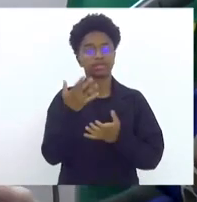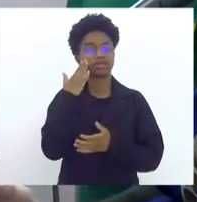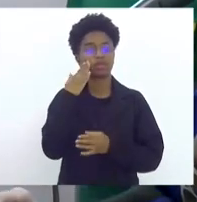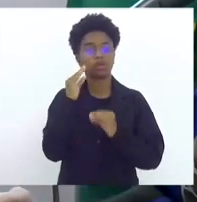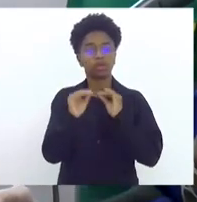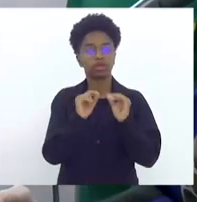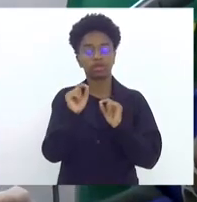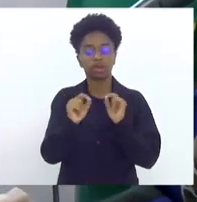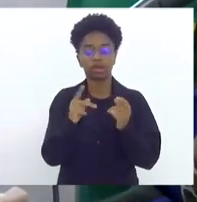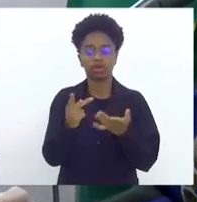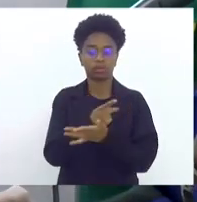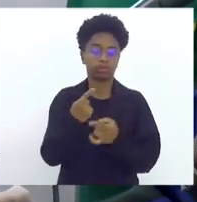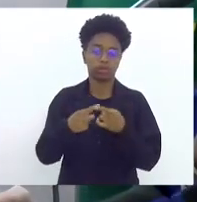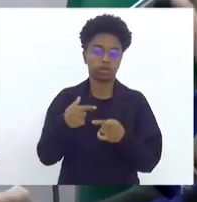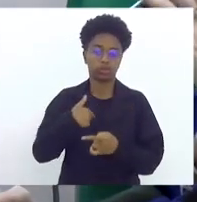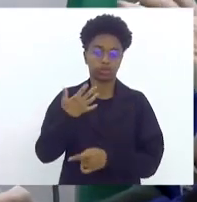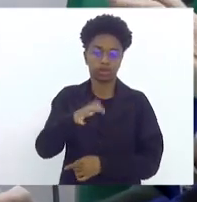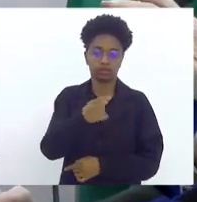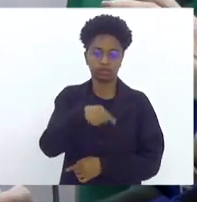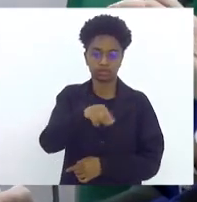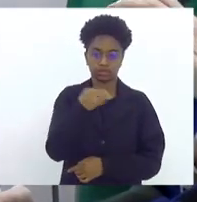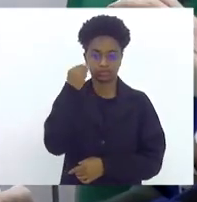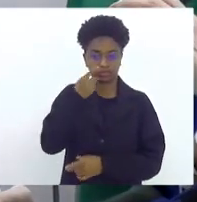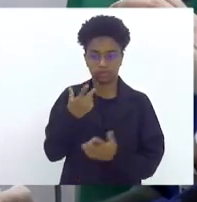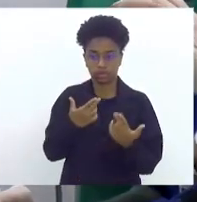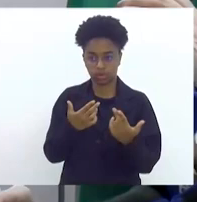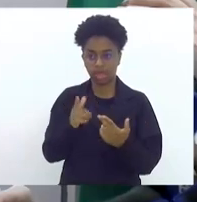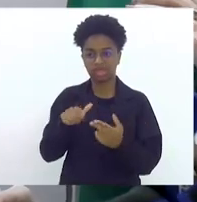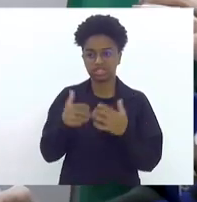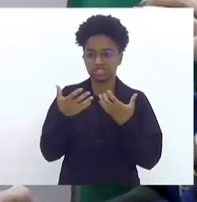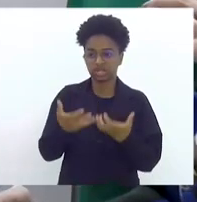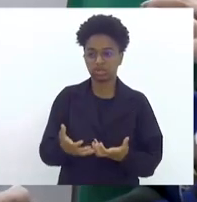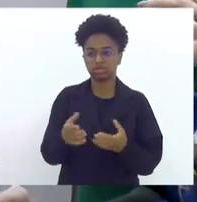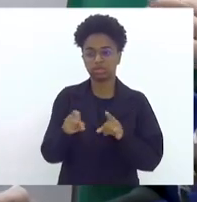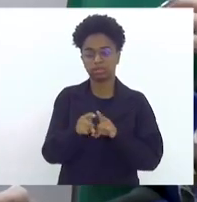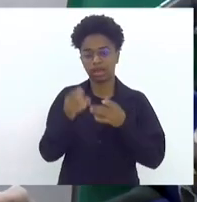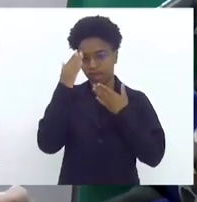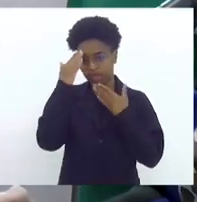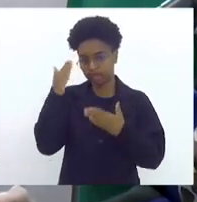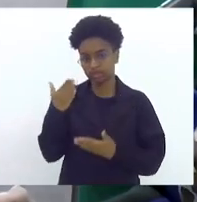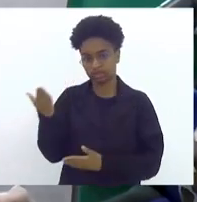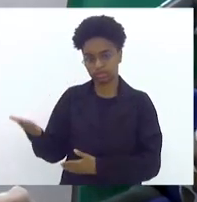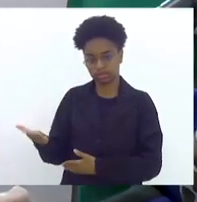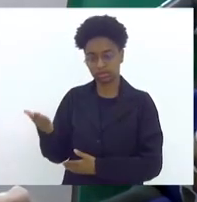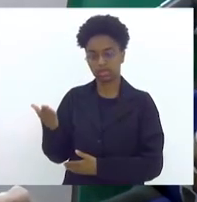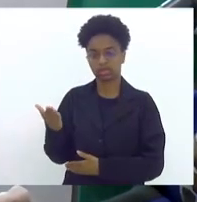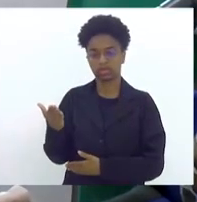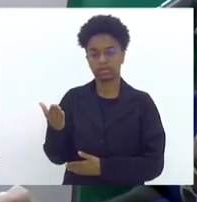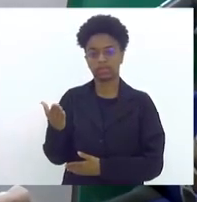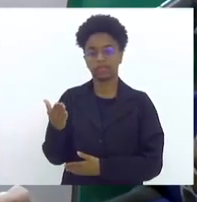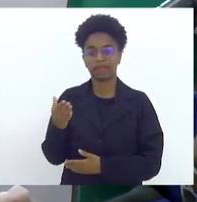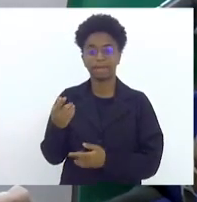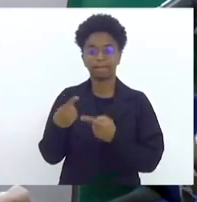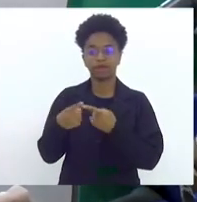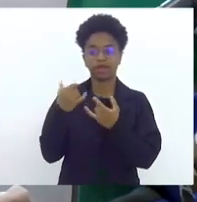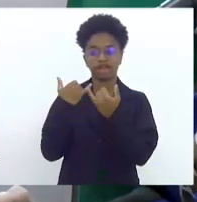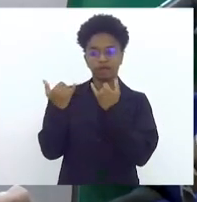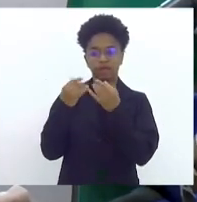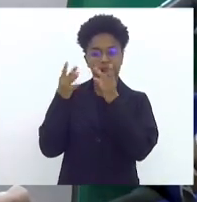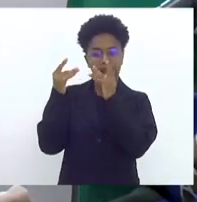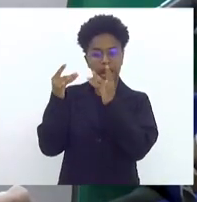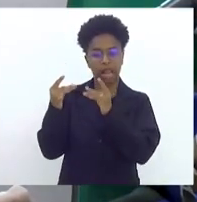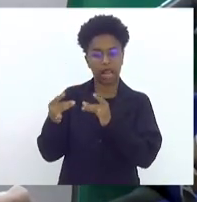quero que nenhuma de vocês passe por isso que eu passei foi muito chato gostaria de agradecer ao doutor salve aí foi muita informação a gente pediu